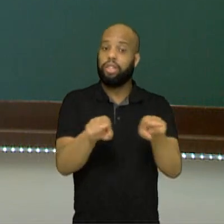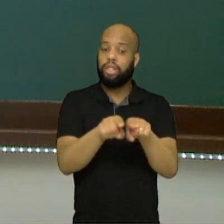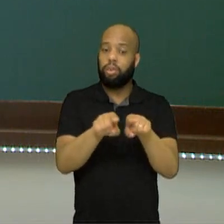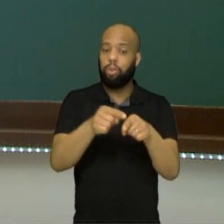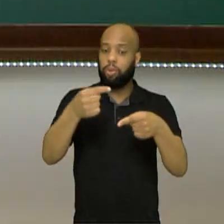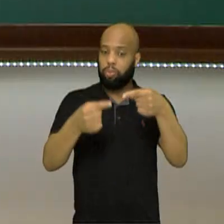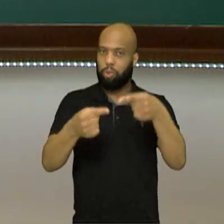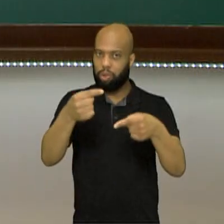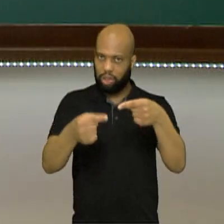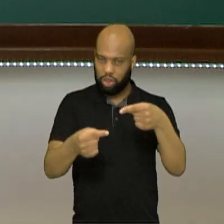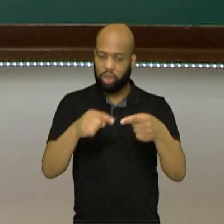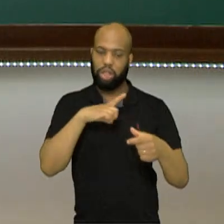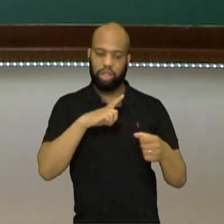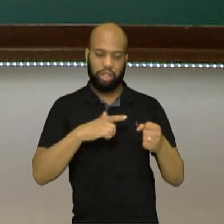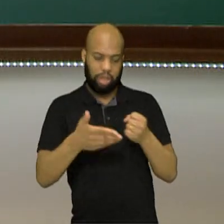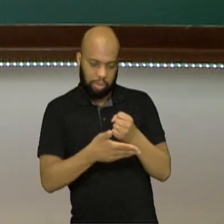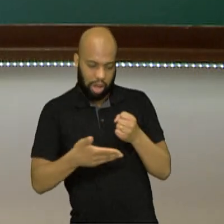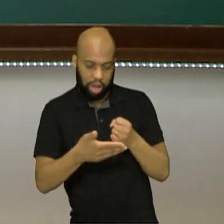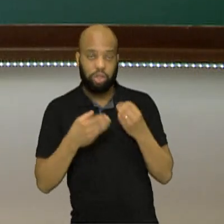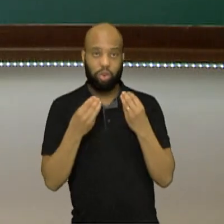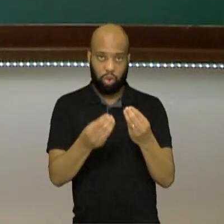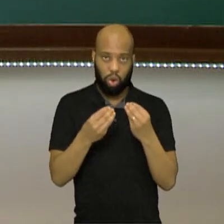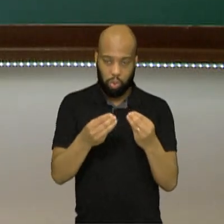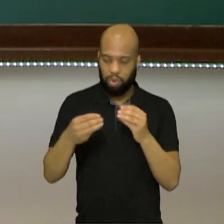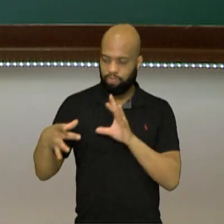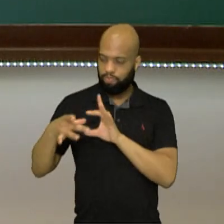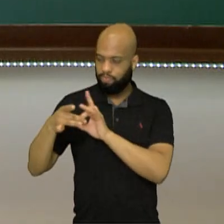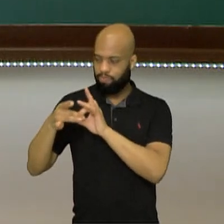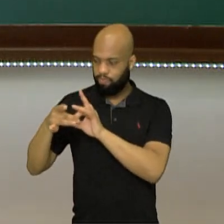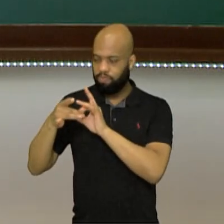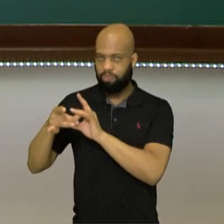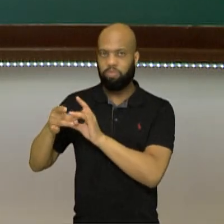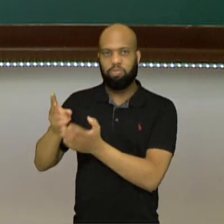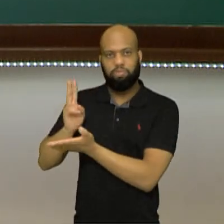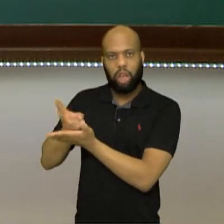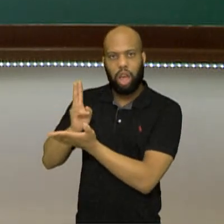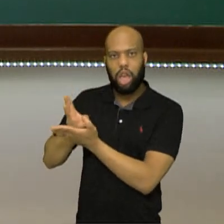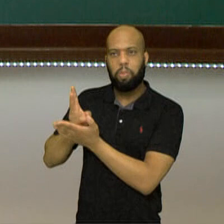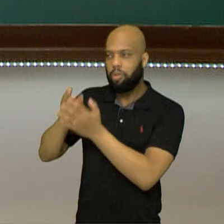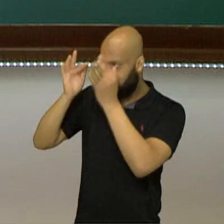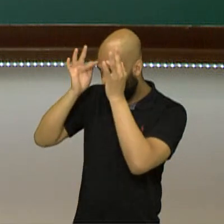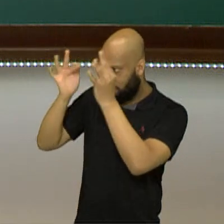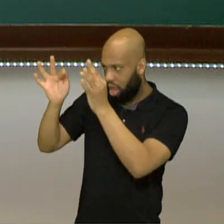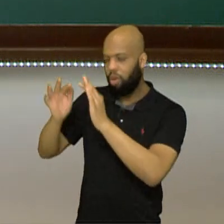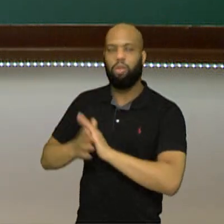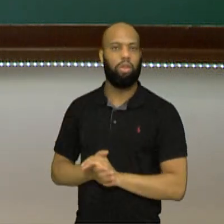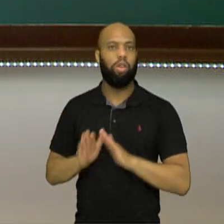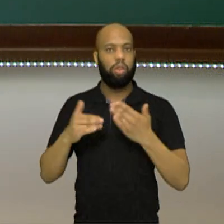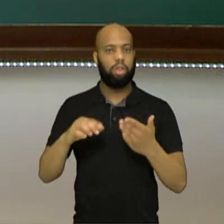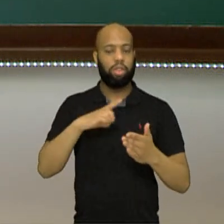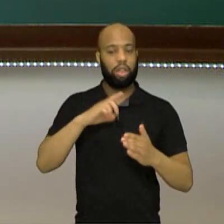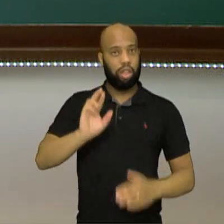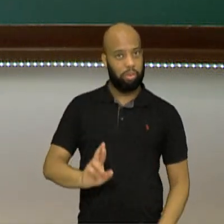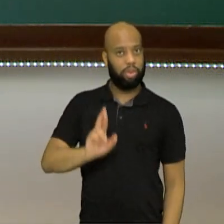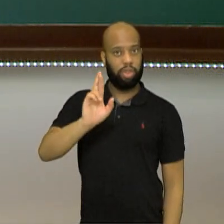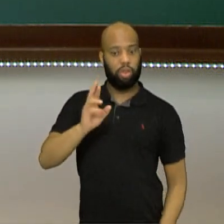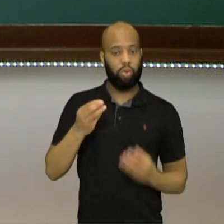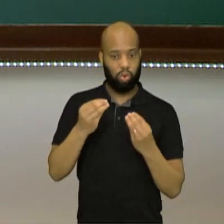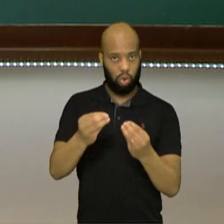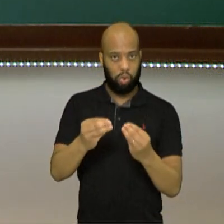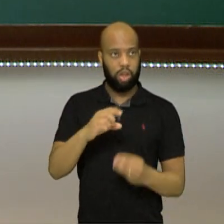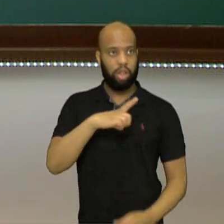tem a sua base nos laços de fidelidade, pessoal. Esses laços de fidelidade vão estar representados